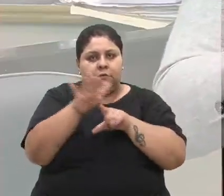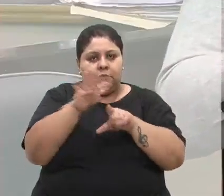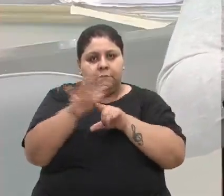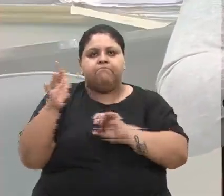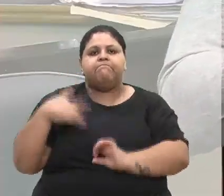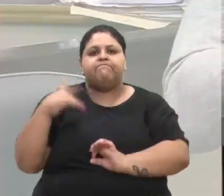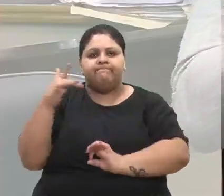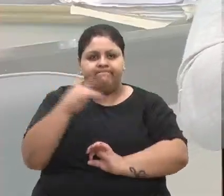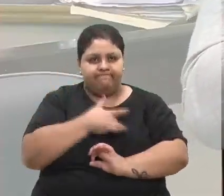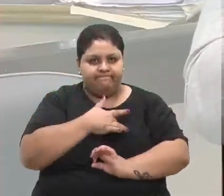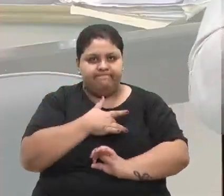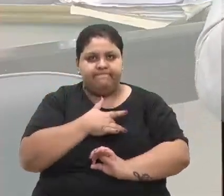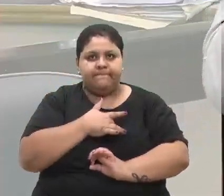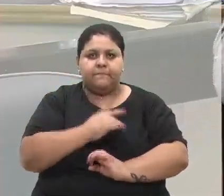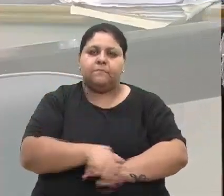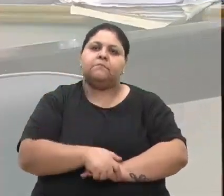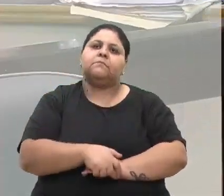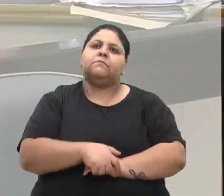saúde.